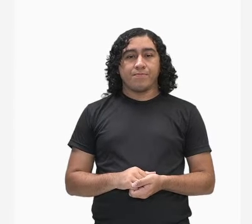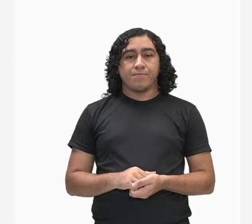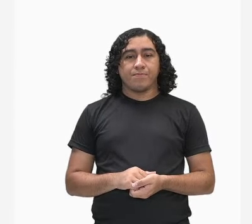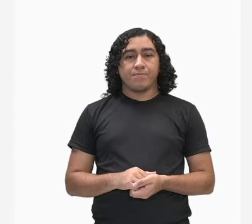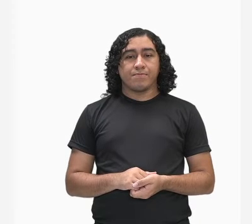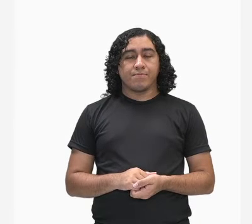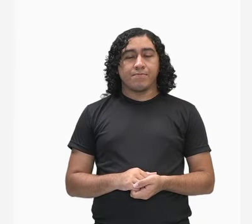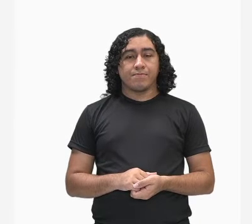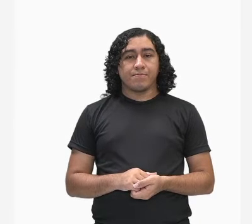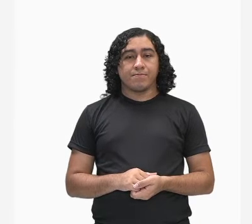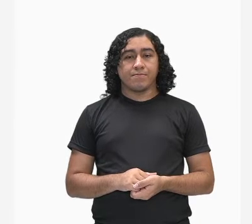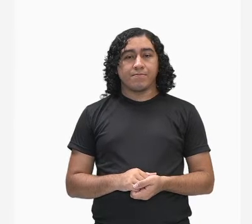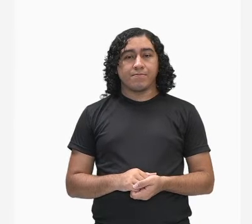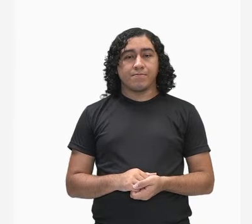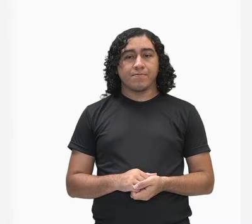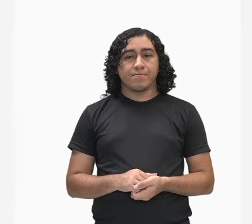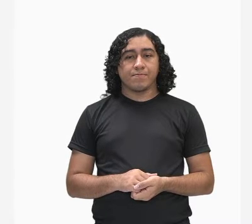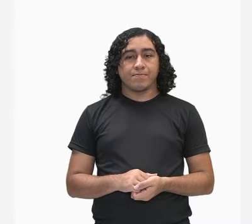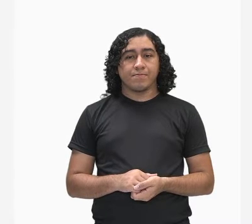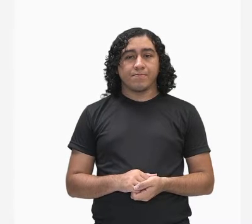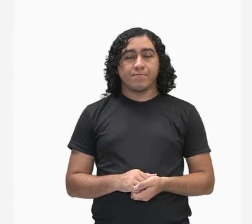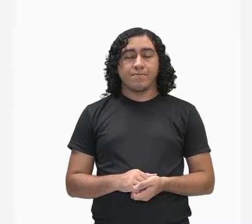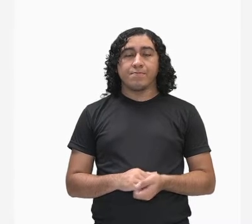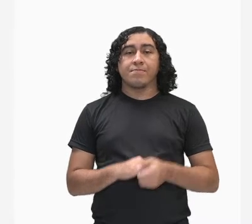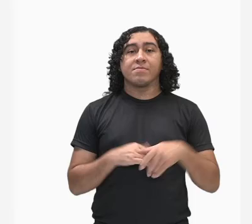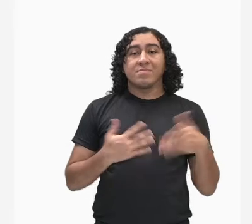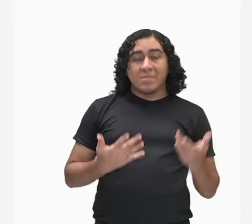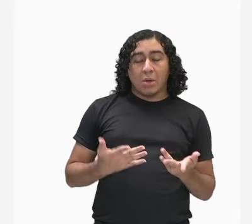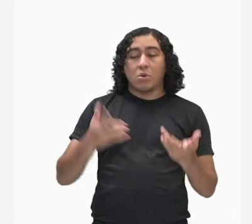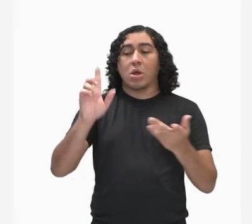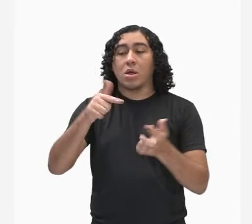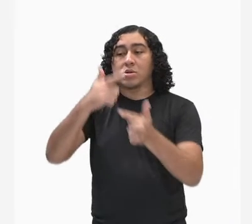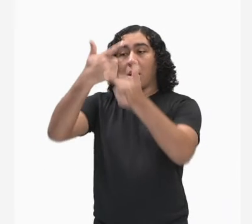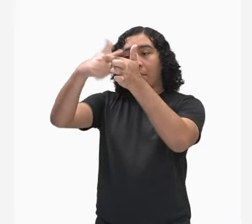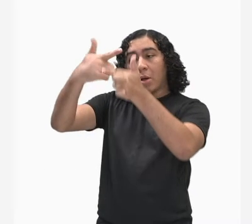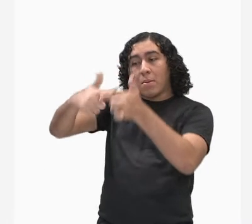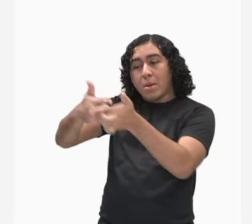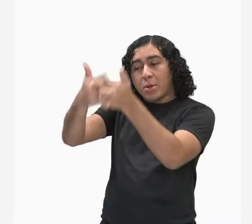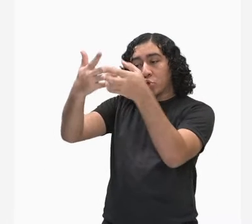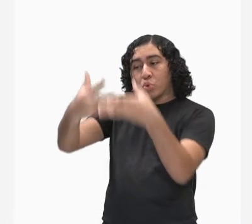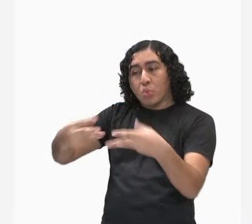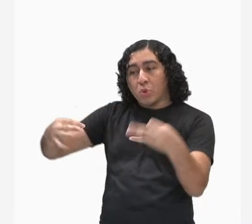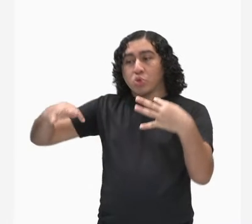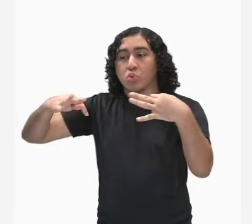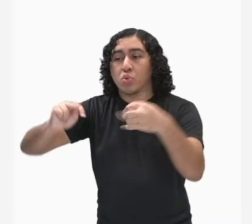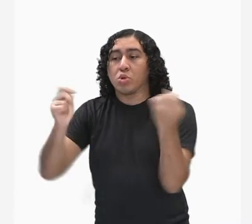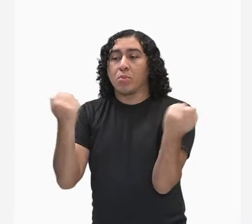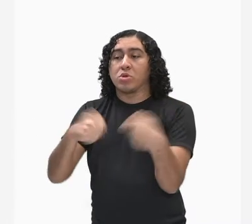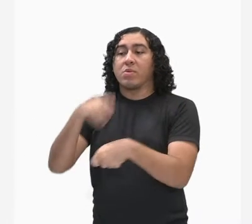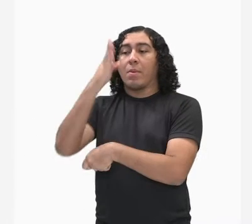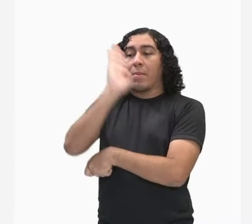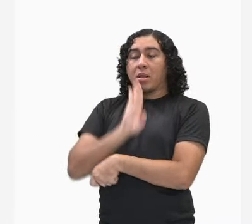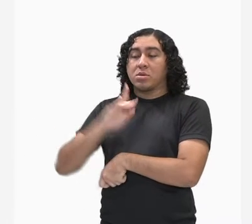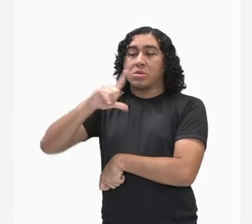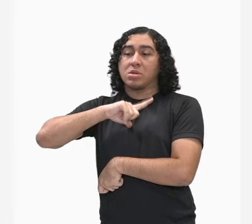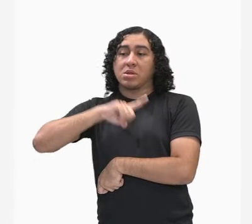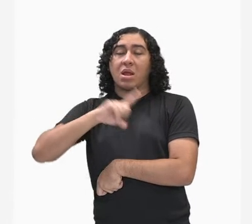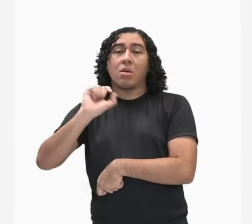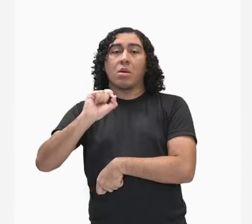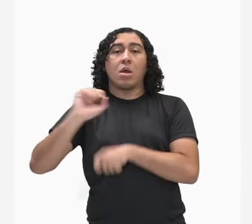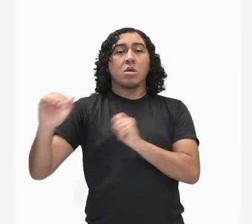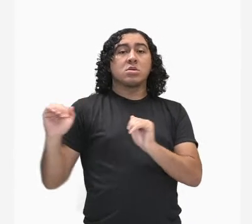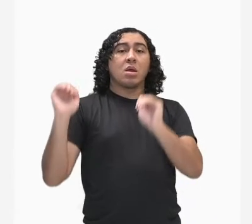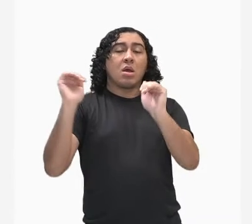Pacificar os desentendimentos provinciais não era suficiente para que o Brasil estabelecesse condições de se tornar um